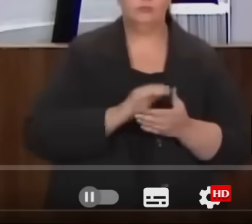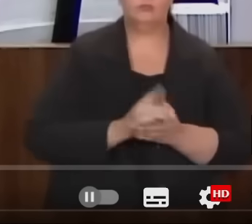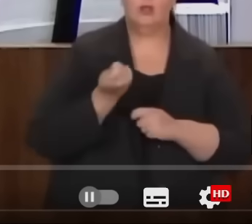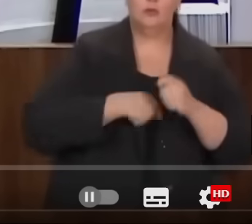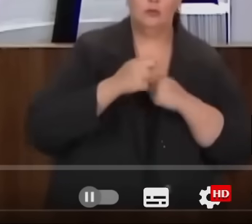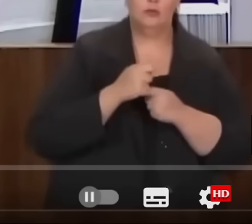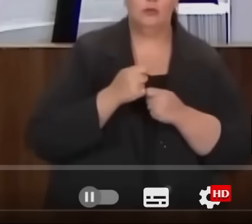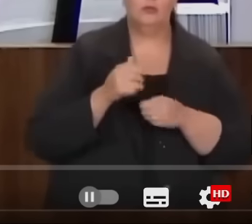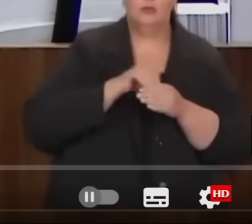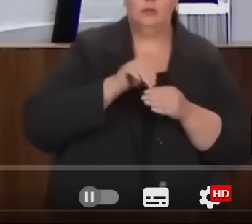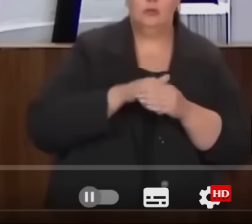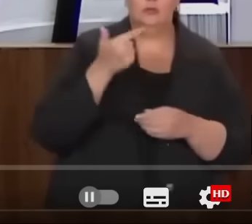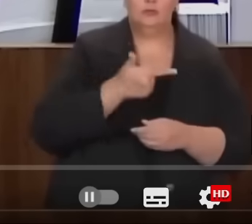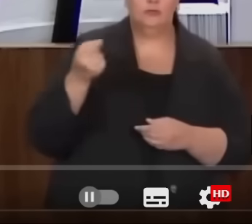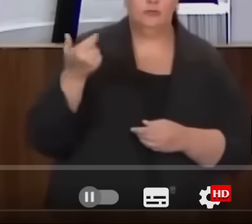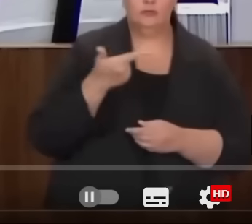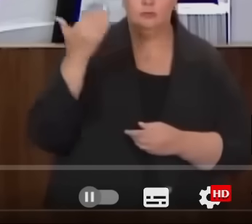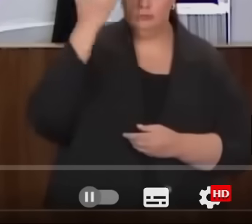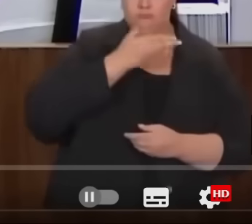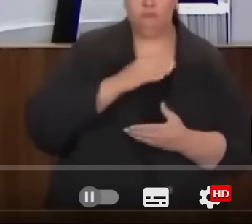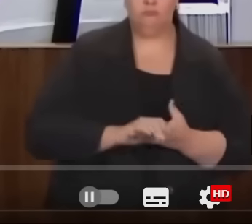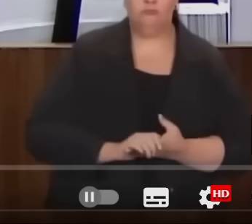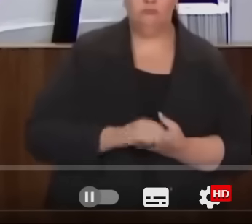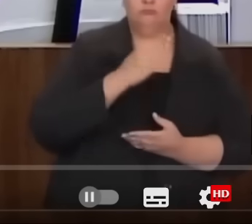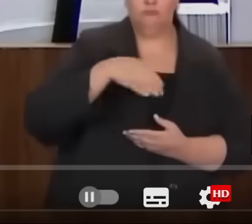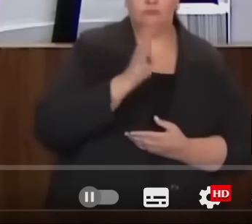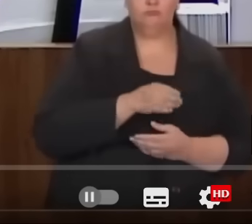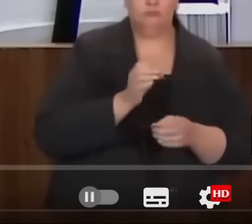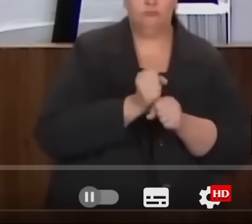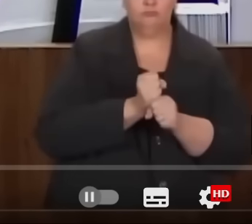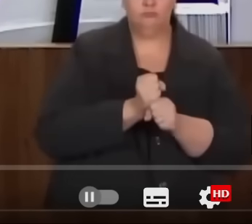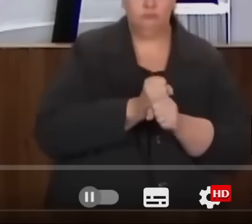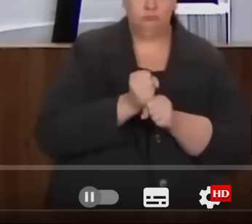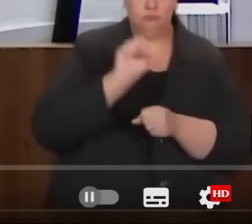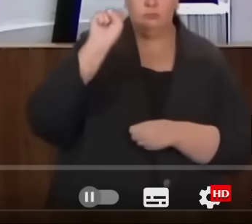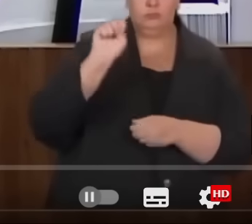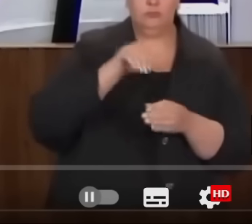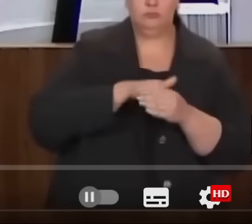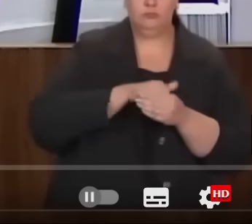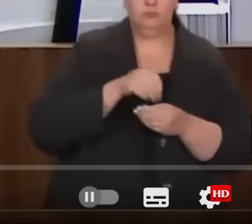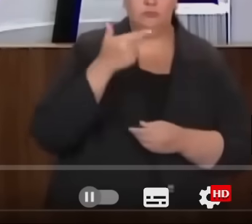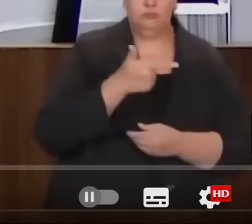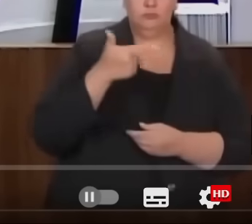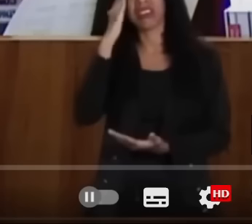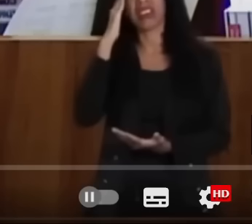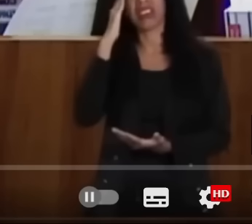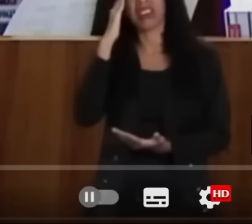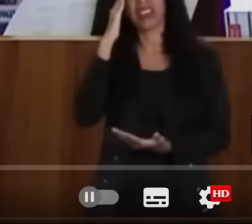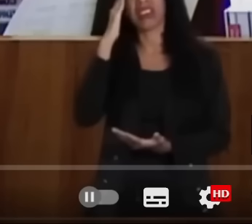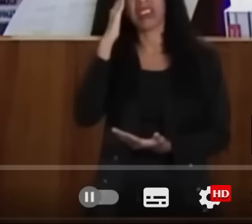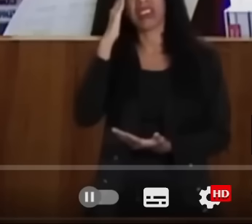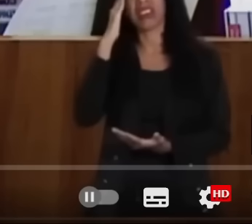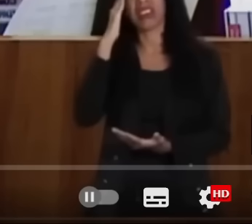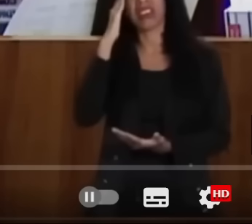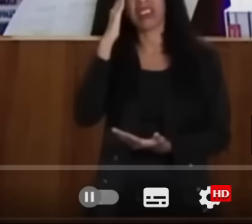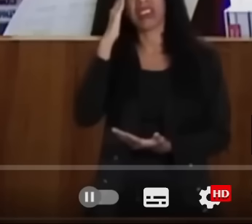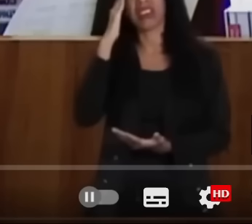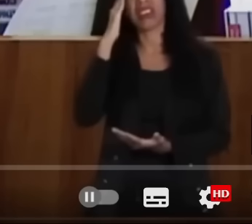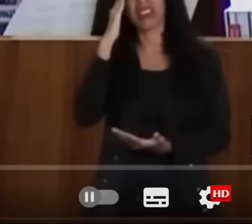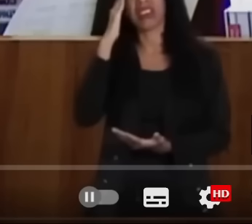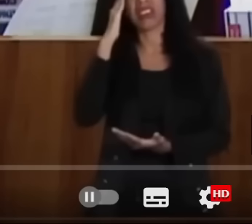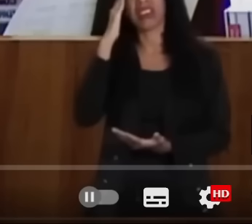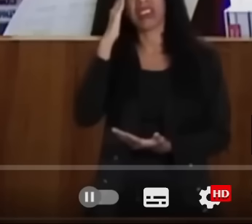nas eleições 2022, declarando-os inelegíveis pelo período de 8 anos seguintes ao pleito de 2022. Ele